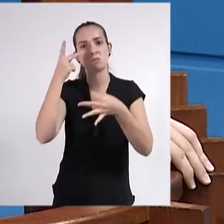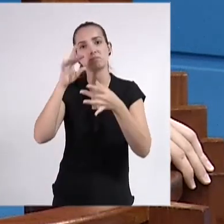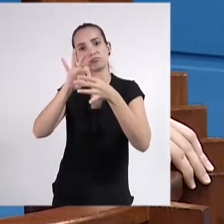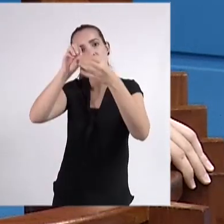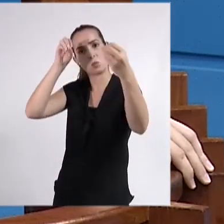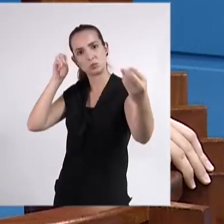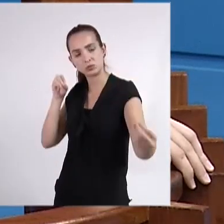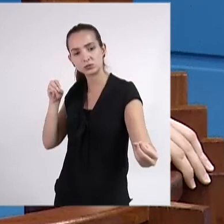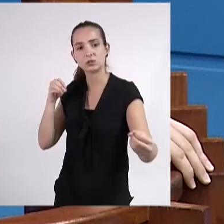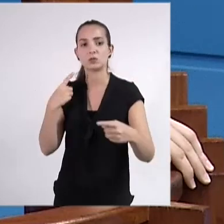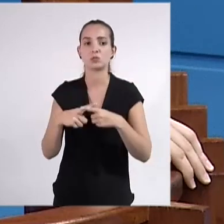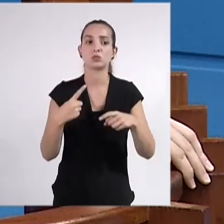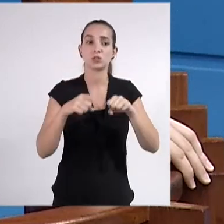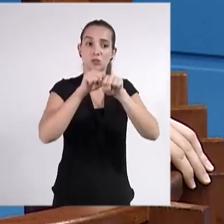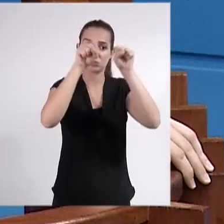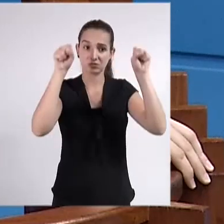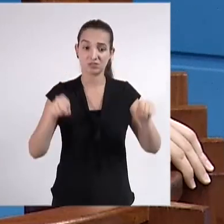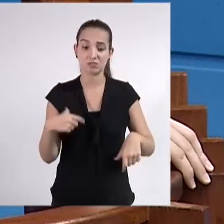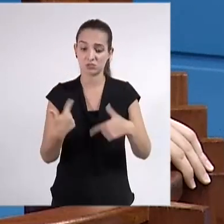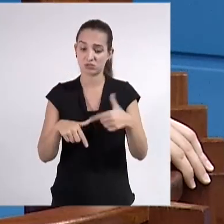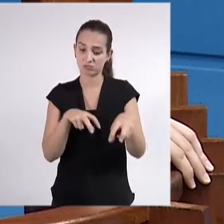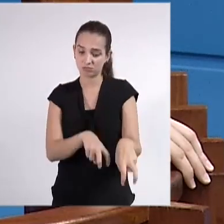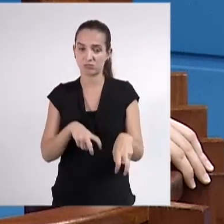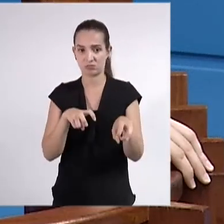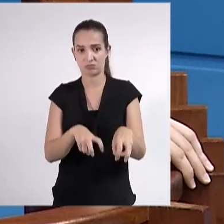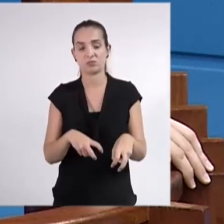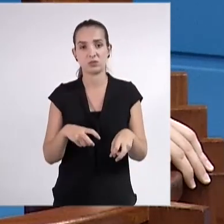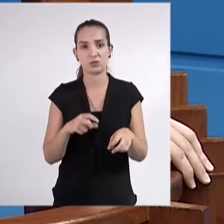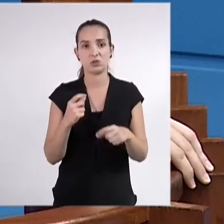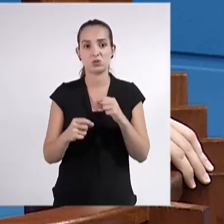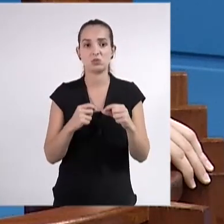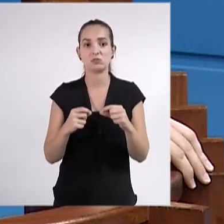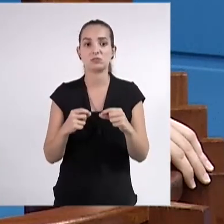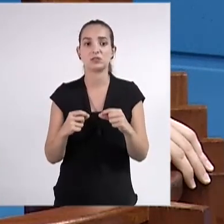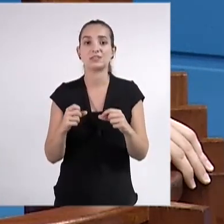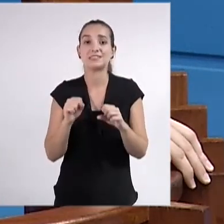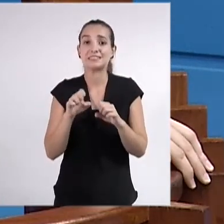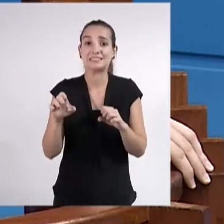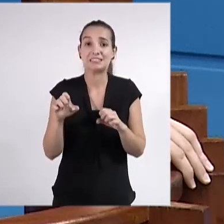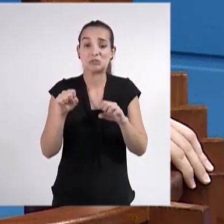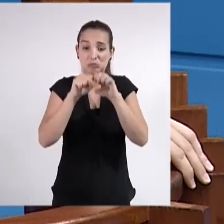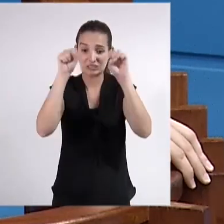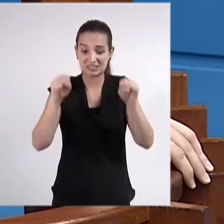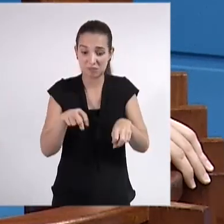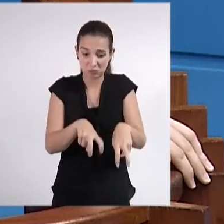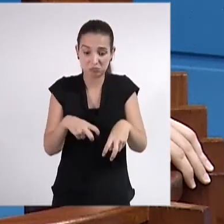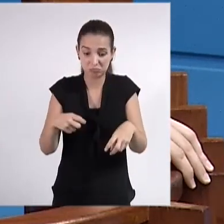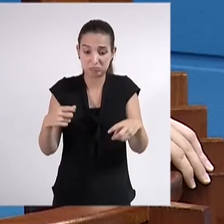se o sistema produtivo cair em derrocada, Mato